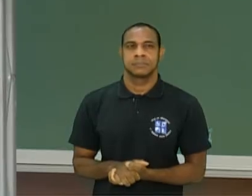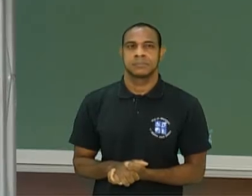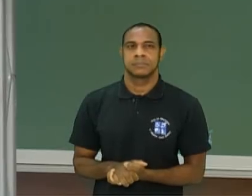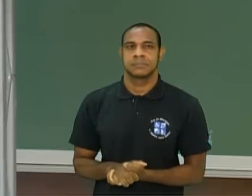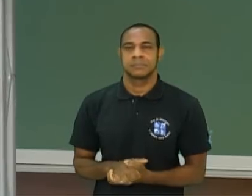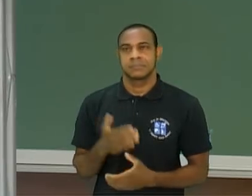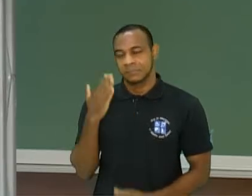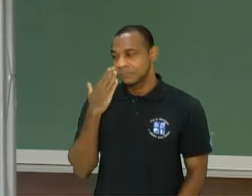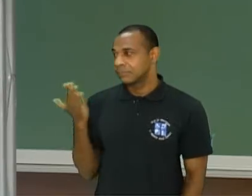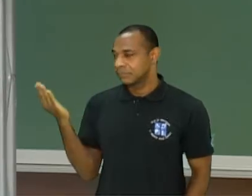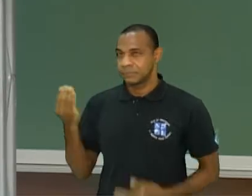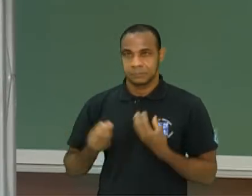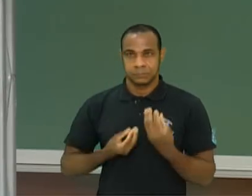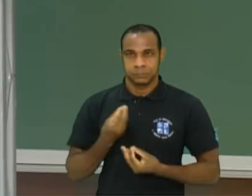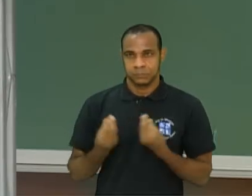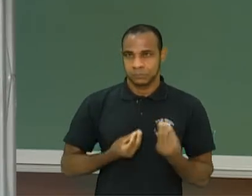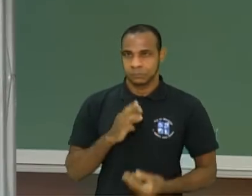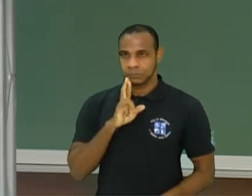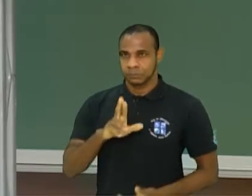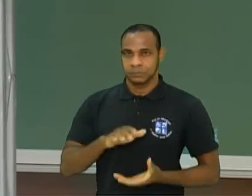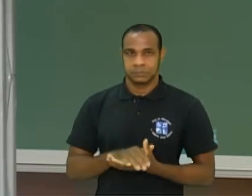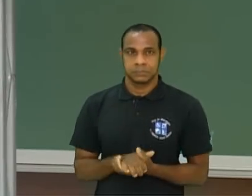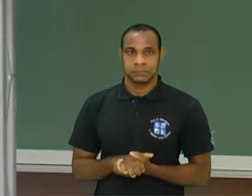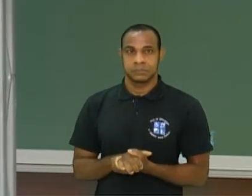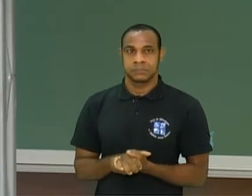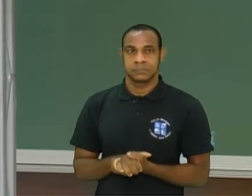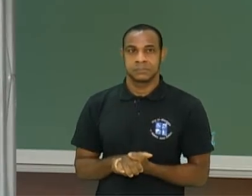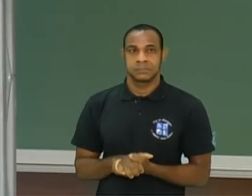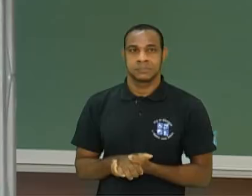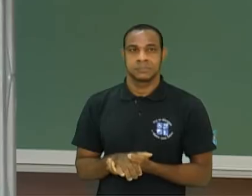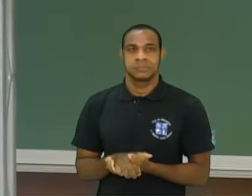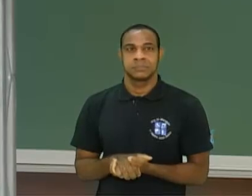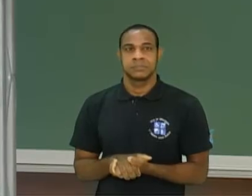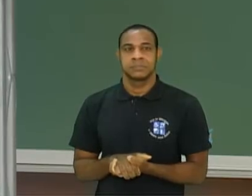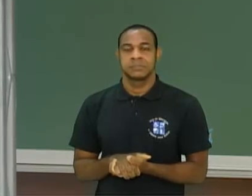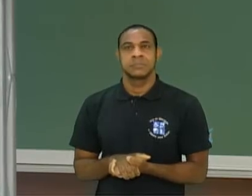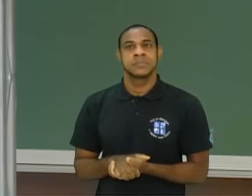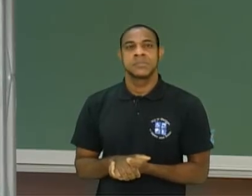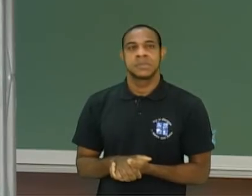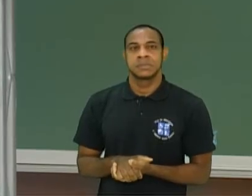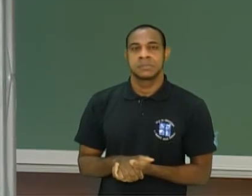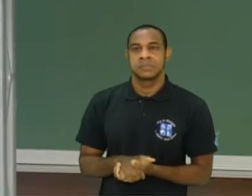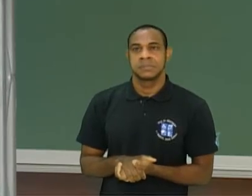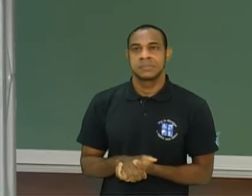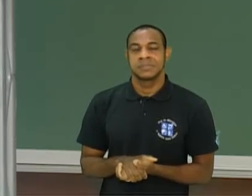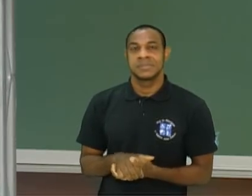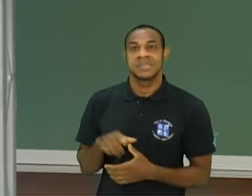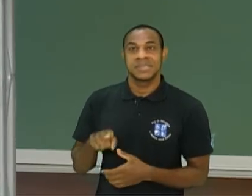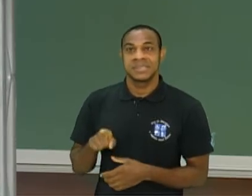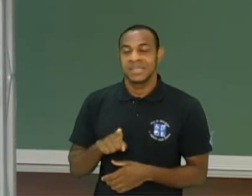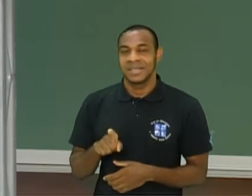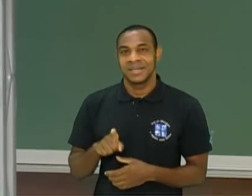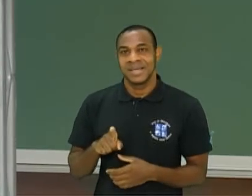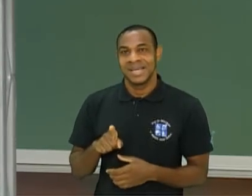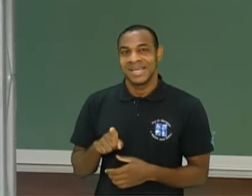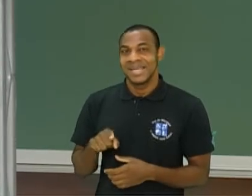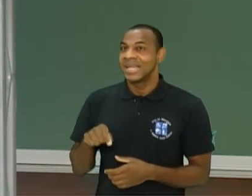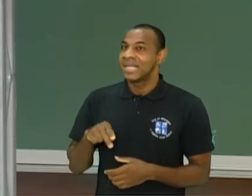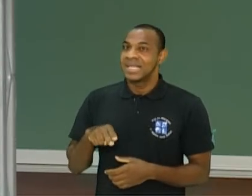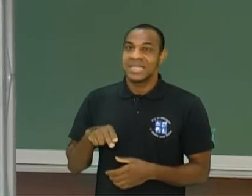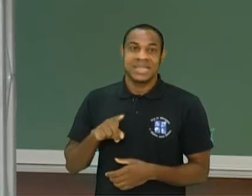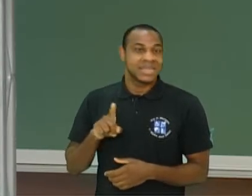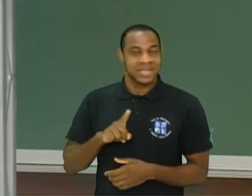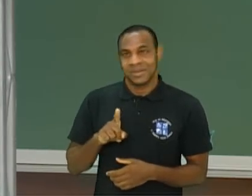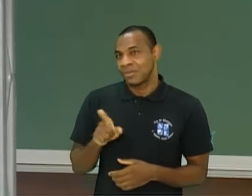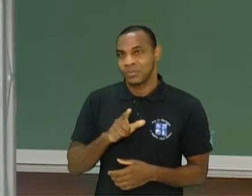Então, vamos conferir a nossa resposta, né? No, it doesn't. Não, esse sinal não é o mesmo significado nesses